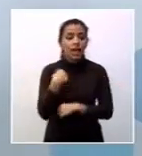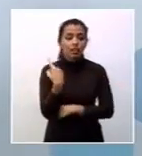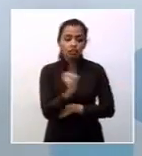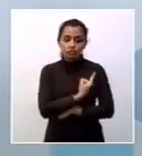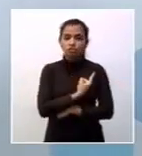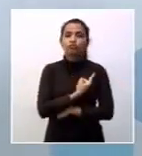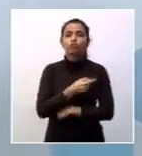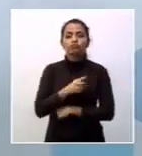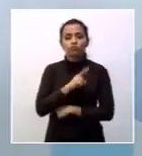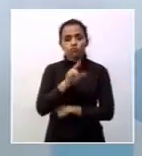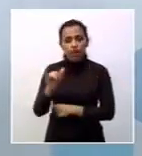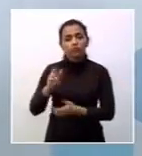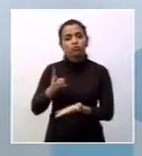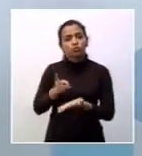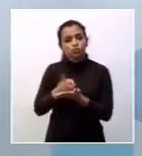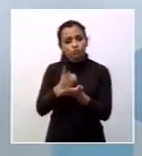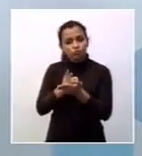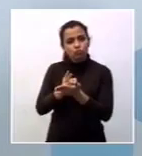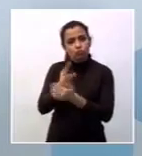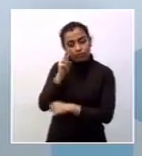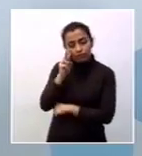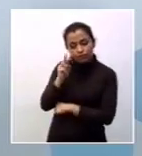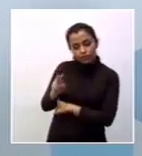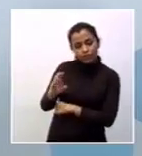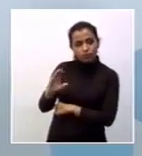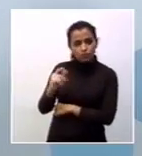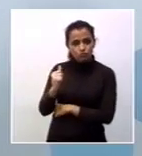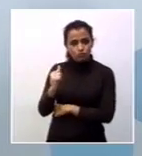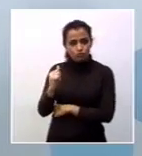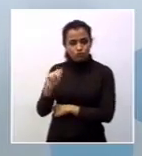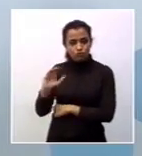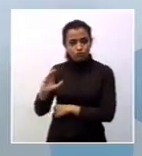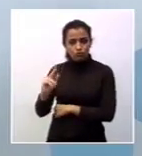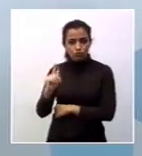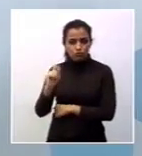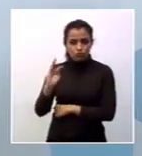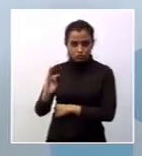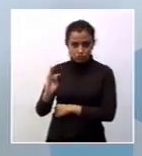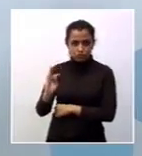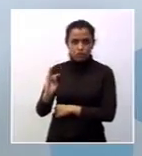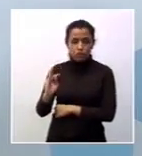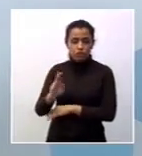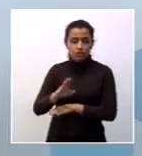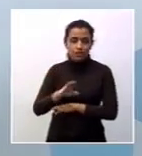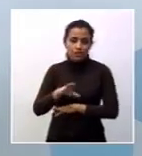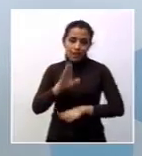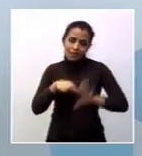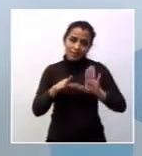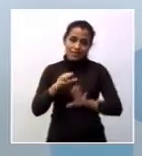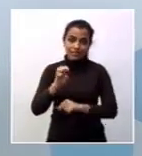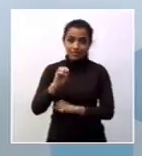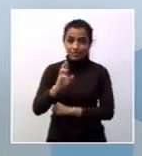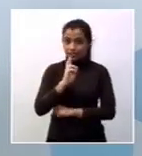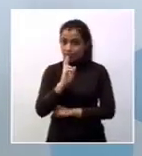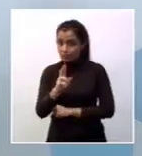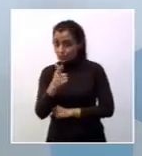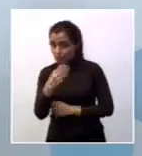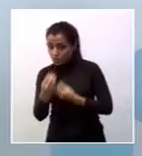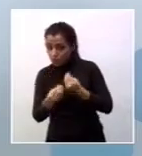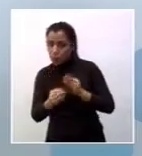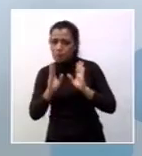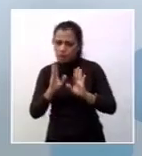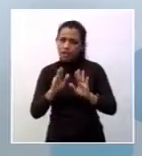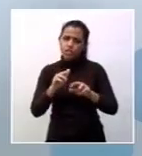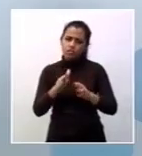sim, as perguntas aqui no chat. Qualquer dúvida que vocês tiverem, talvez a gente não tenha como responder, mas podem, por favor, perguntar para os